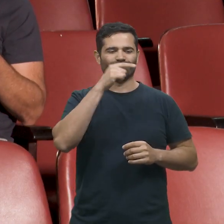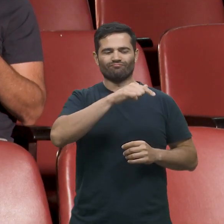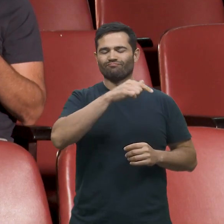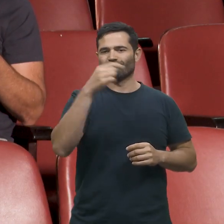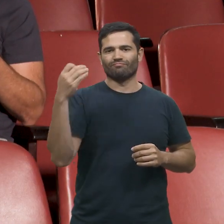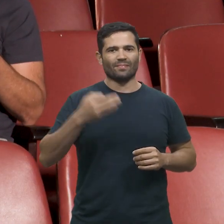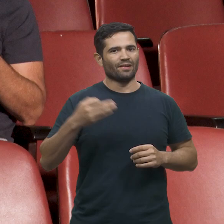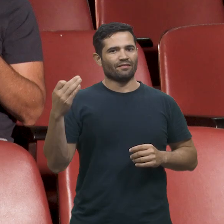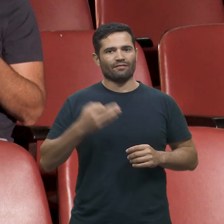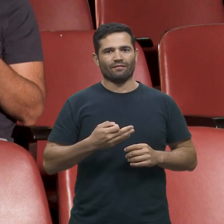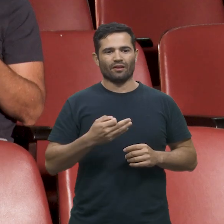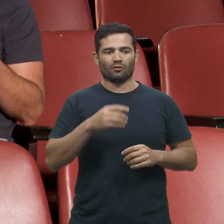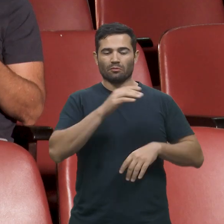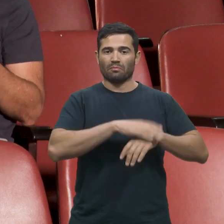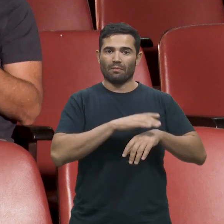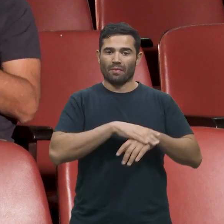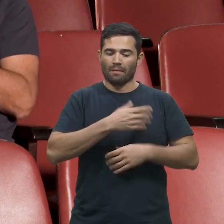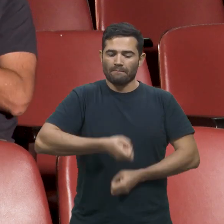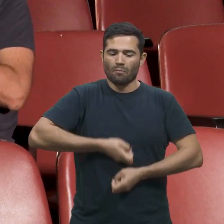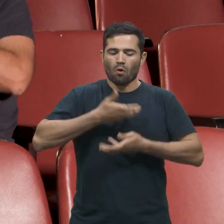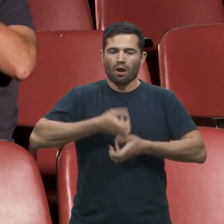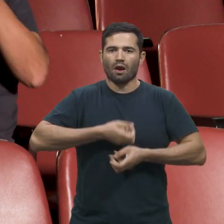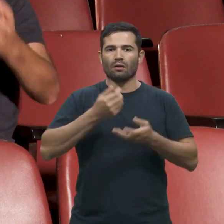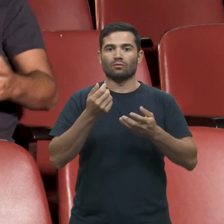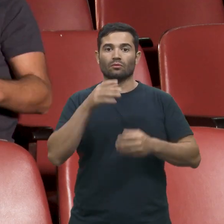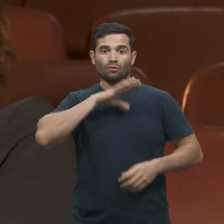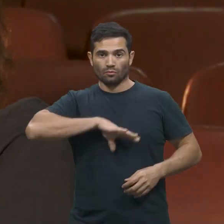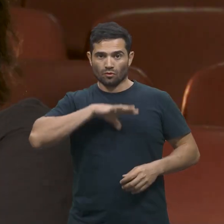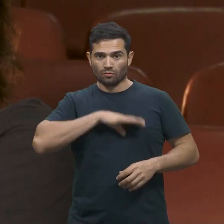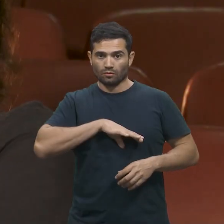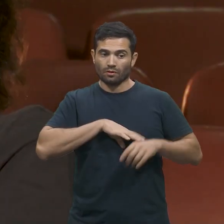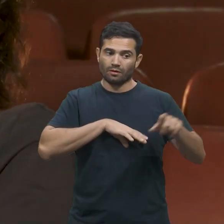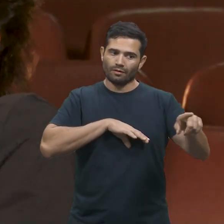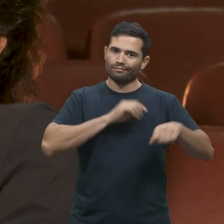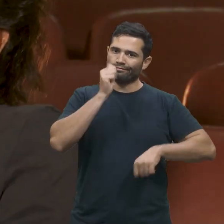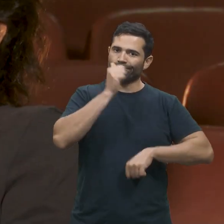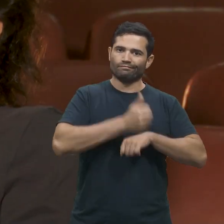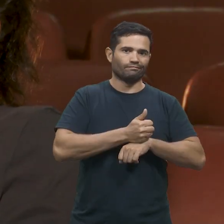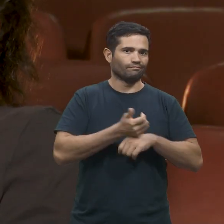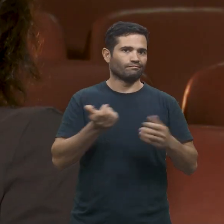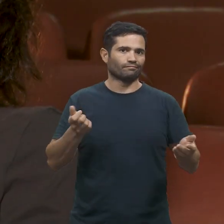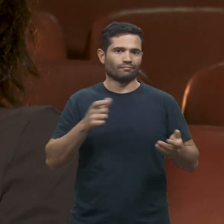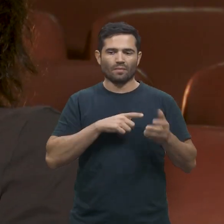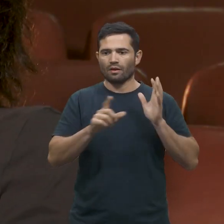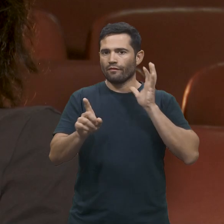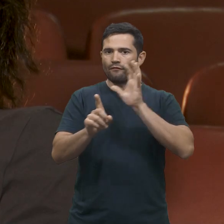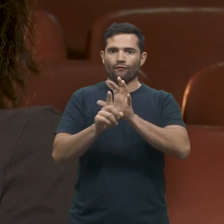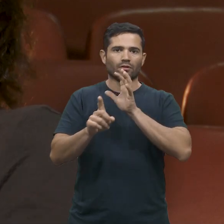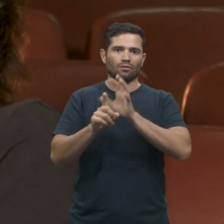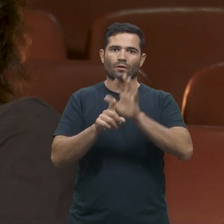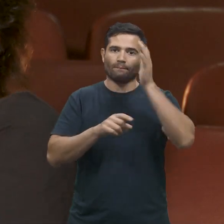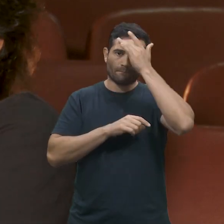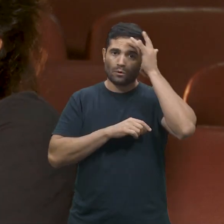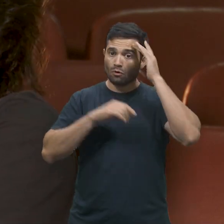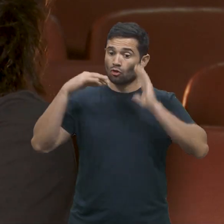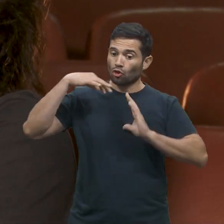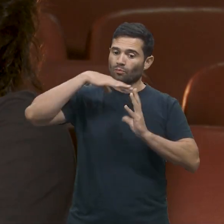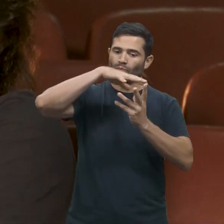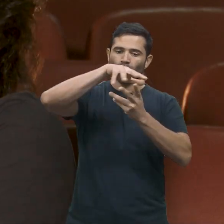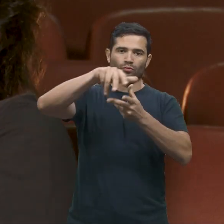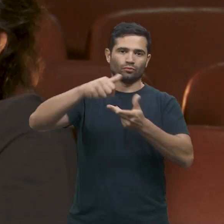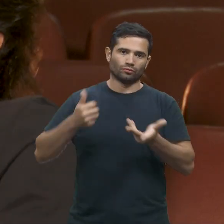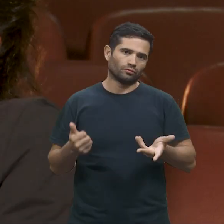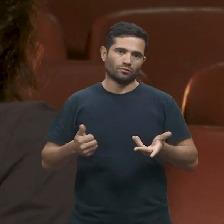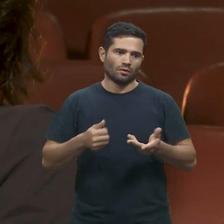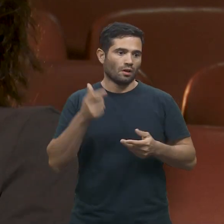maiores poetas da língua portuguesa, né? Assim, dos países lusófonos, né? Se a gente falar, Manuel influenciou pessoas